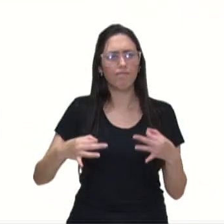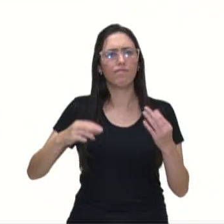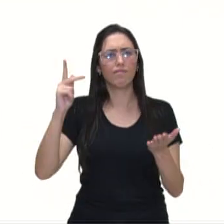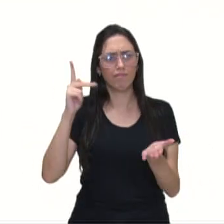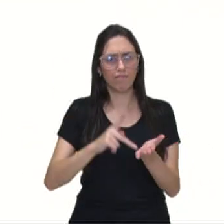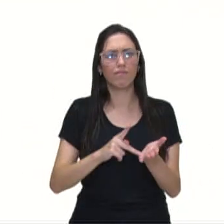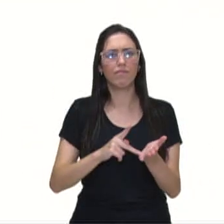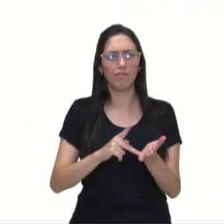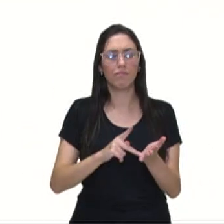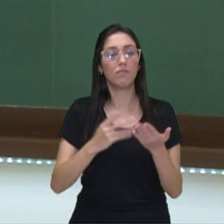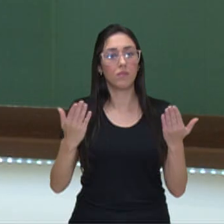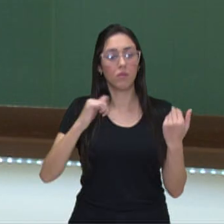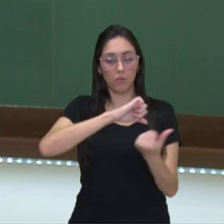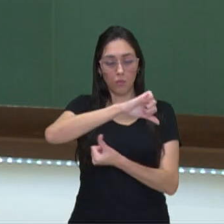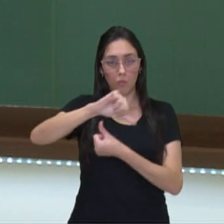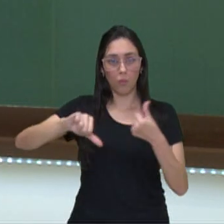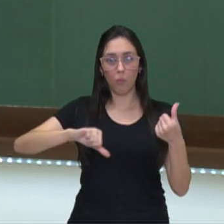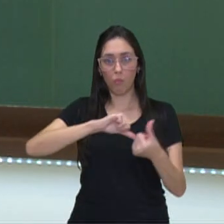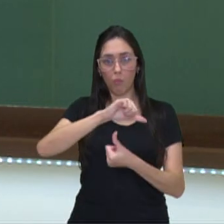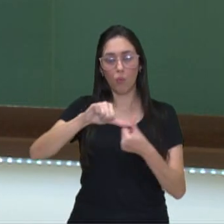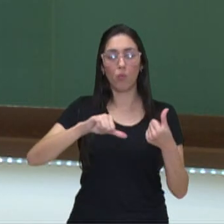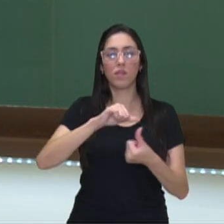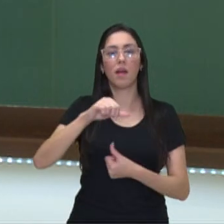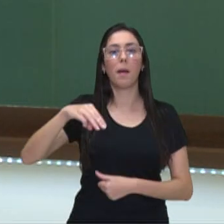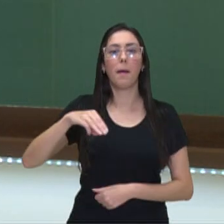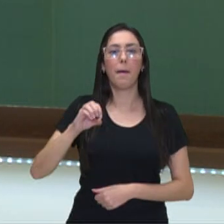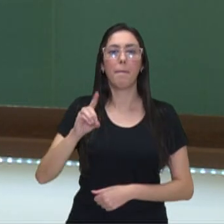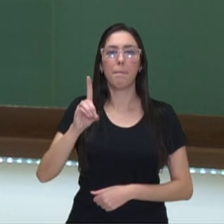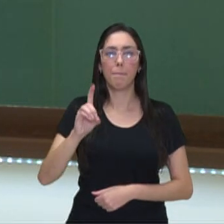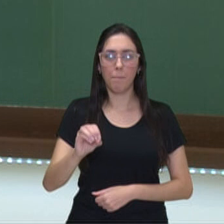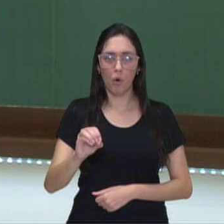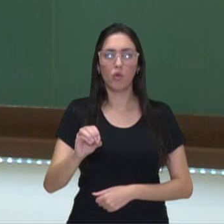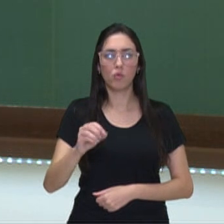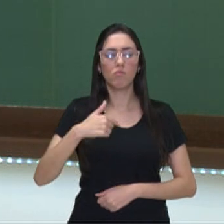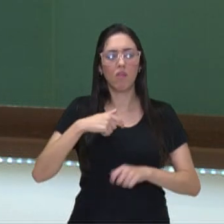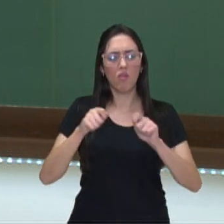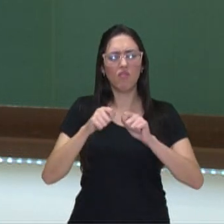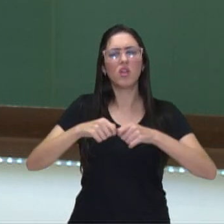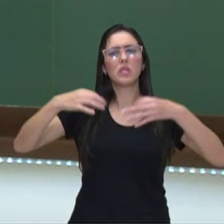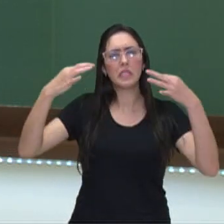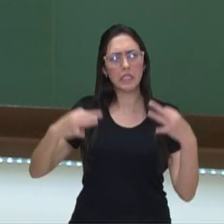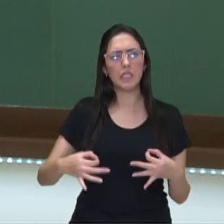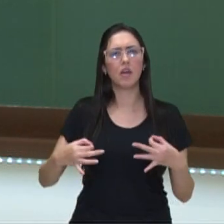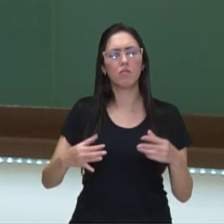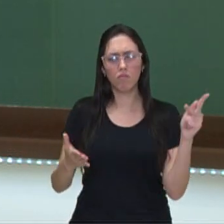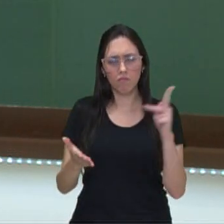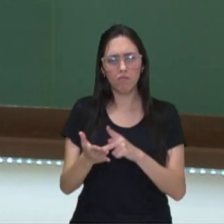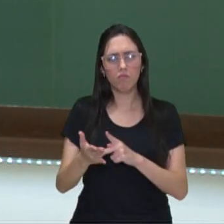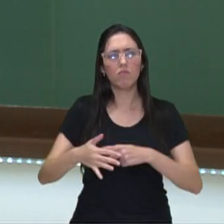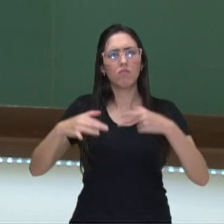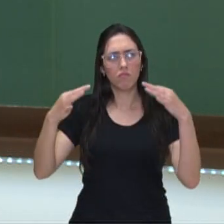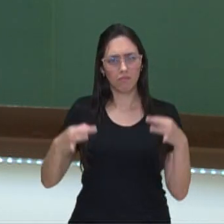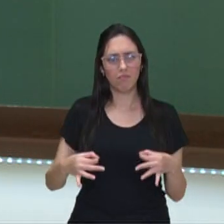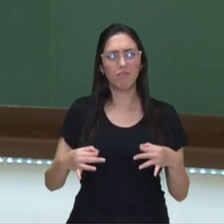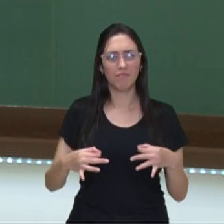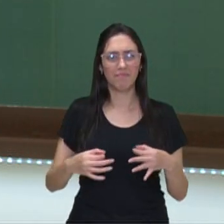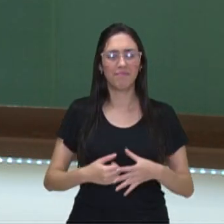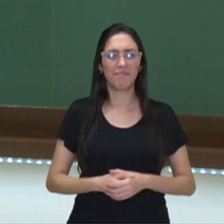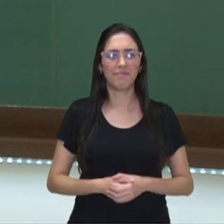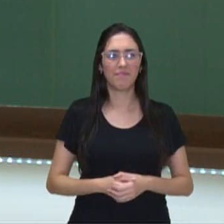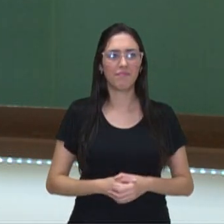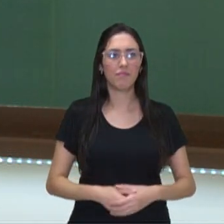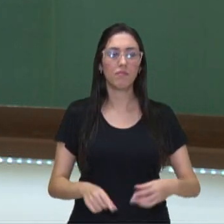em um advérbio de modo, algo que eu faço com exatidão, exatamente, exactly.